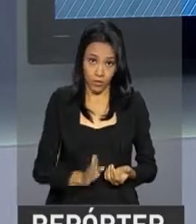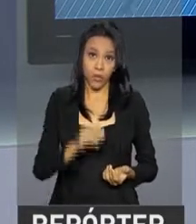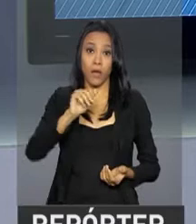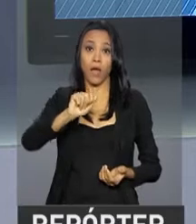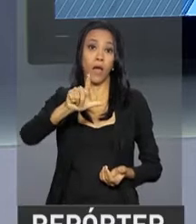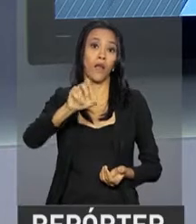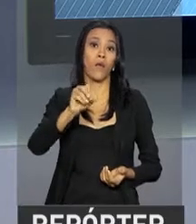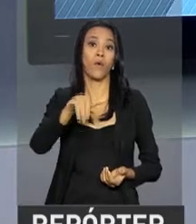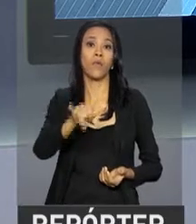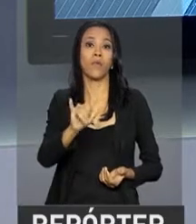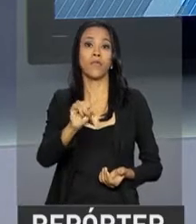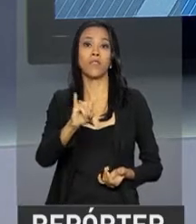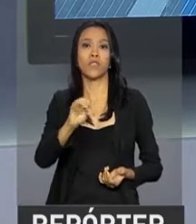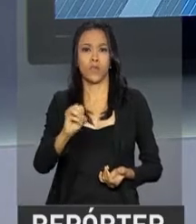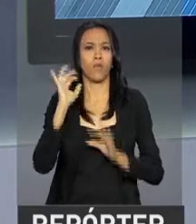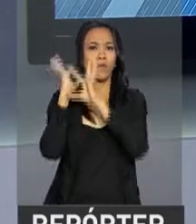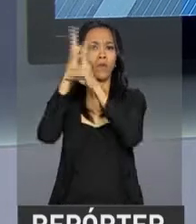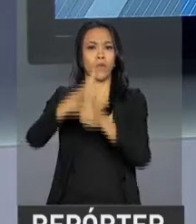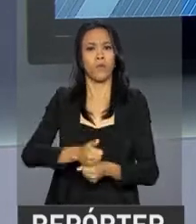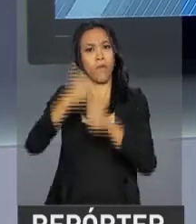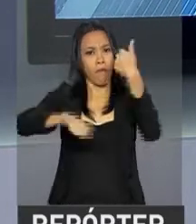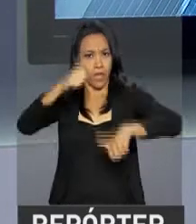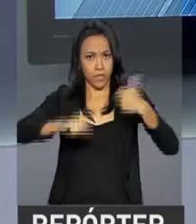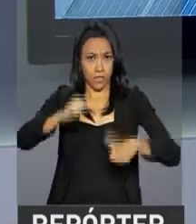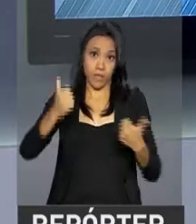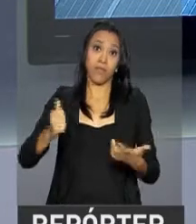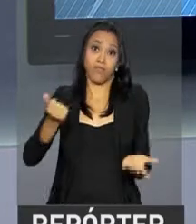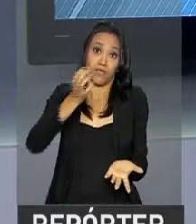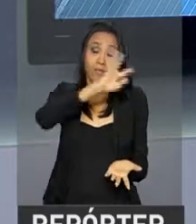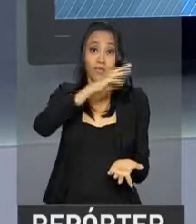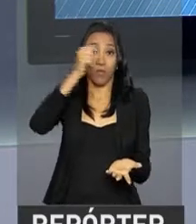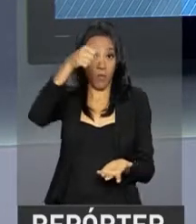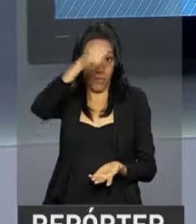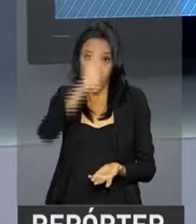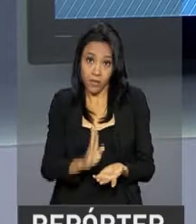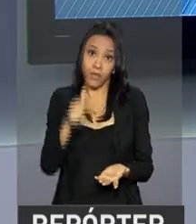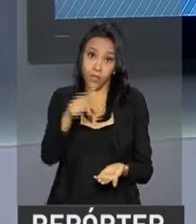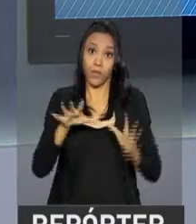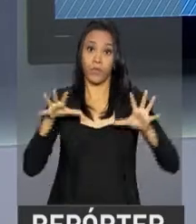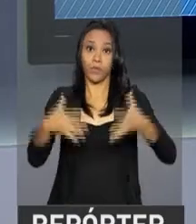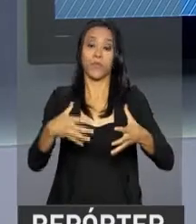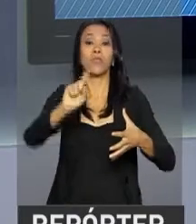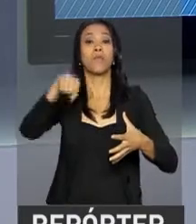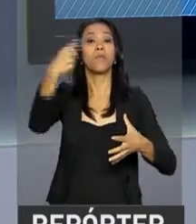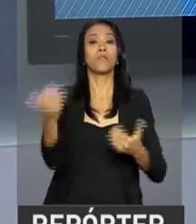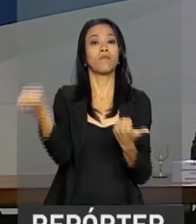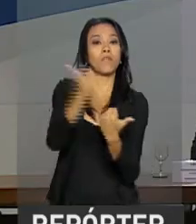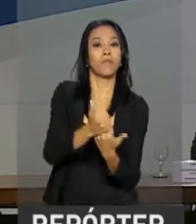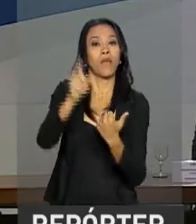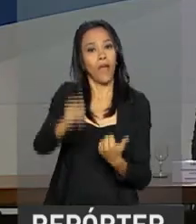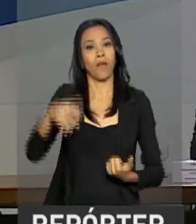fez um balanço da presidência do brasil no bloco em 2018 o mercosul será presidido pelo paraguai